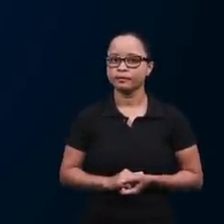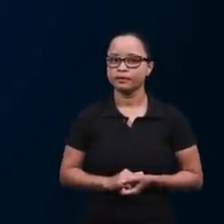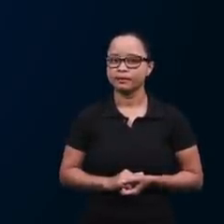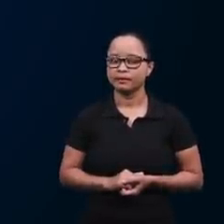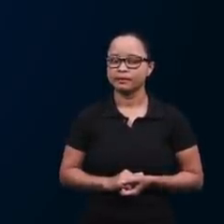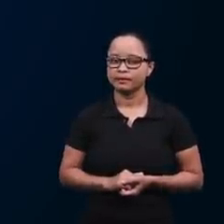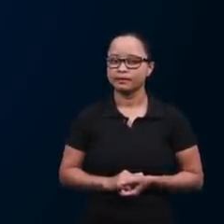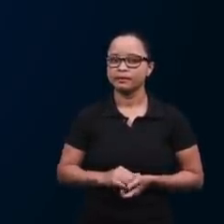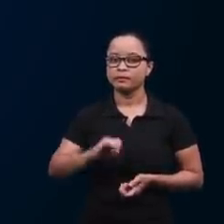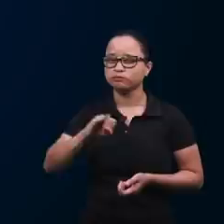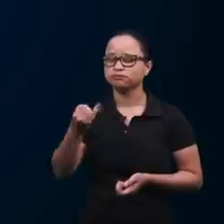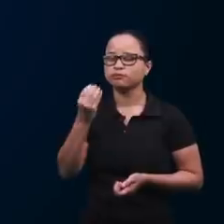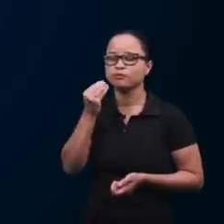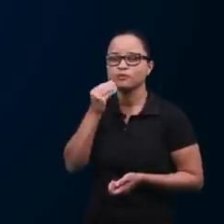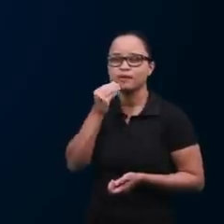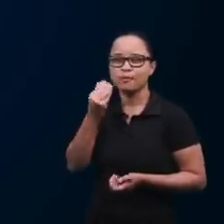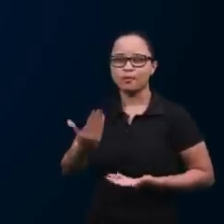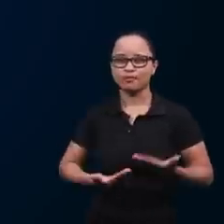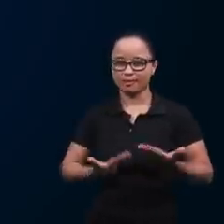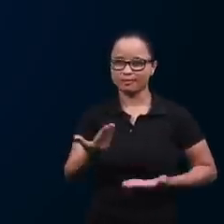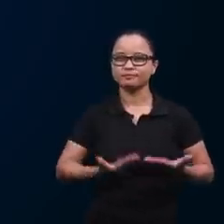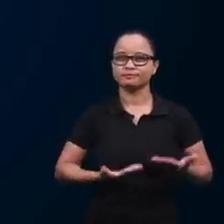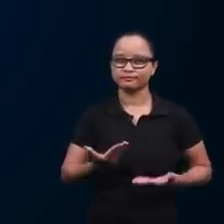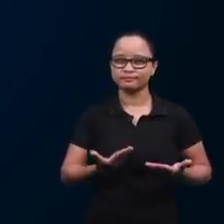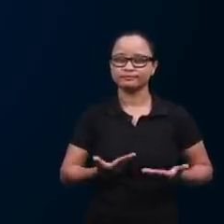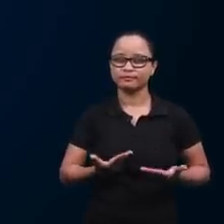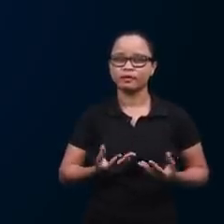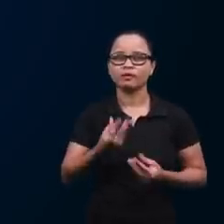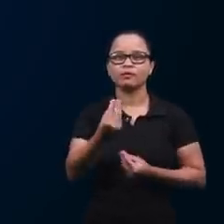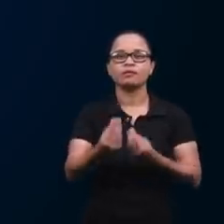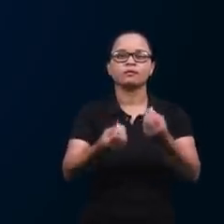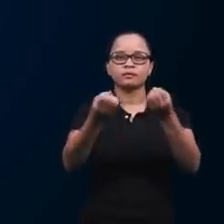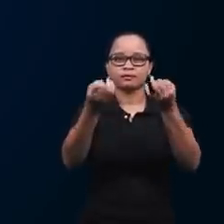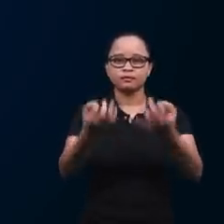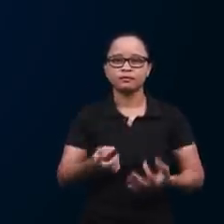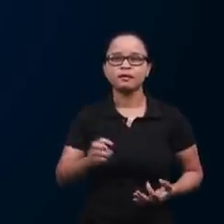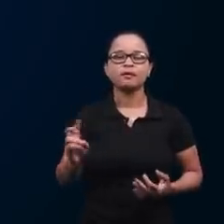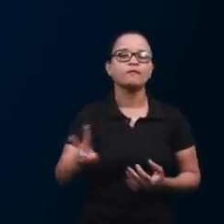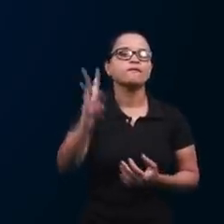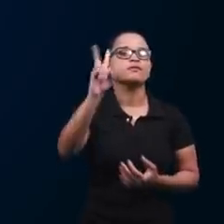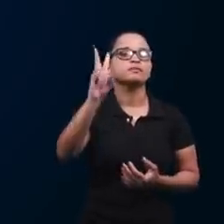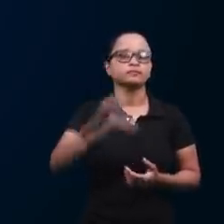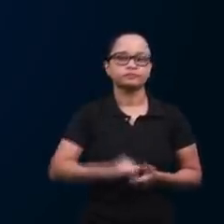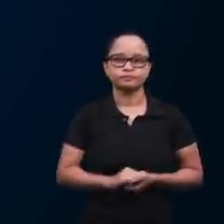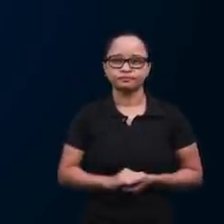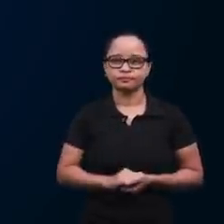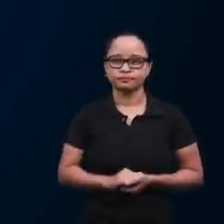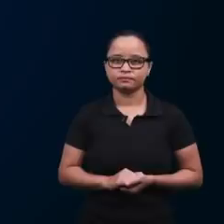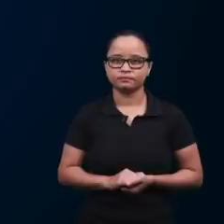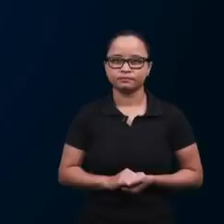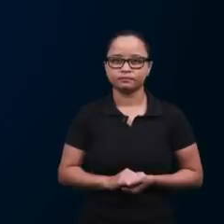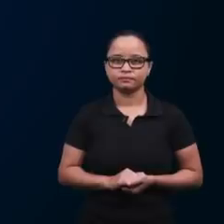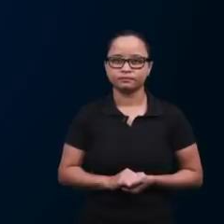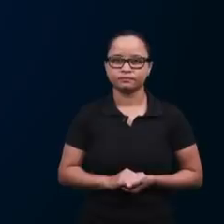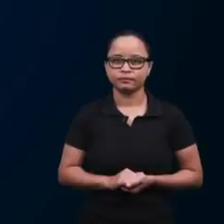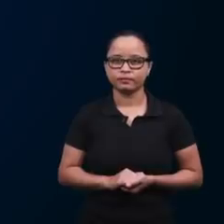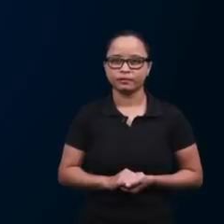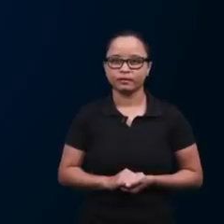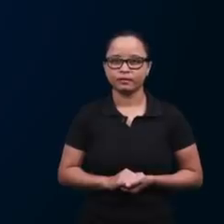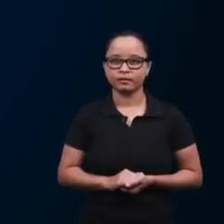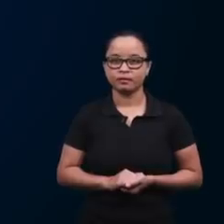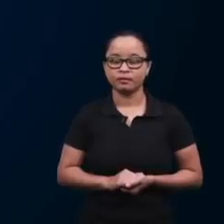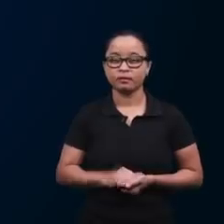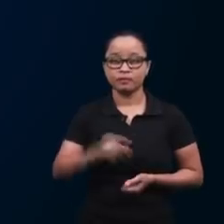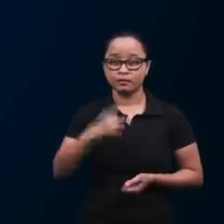é um privilégio para o cliente conforme destacamos esses valores nós fomos eleitos